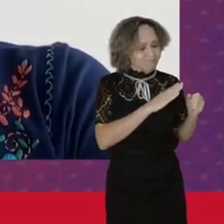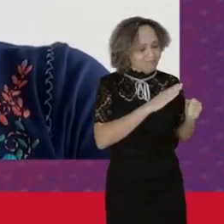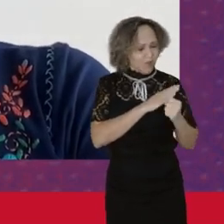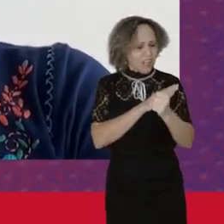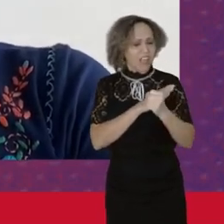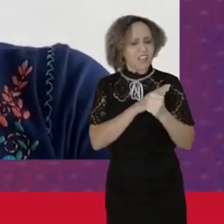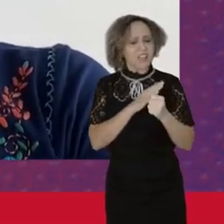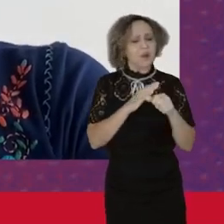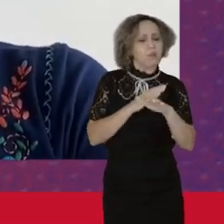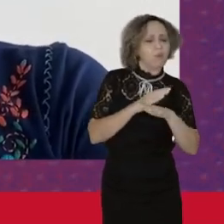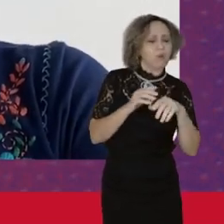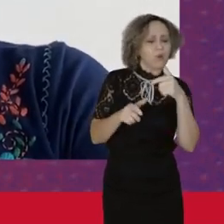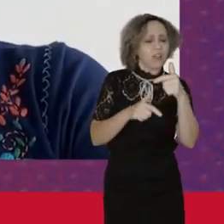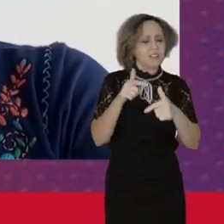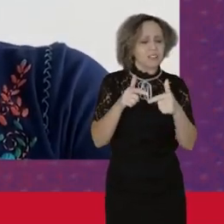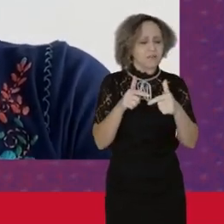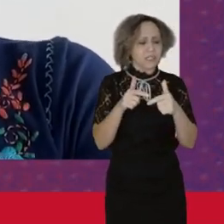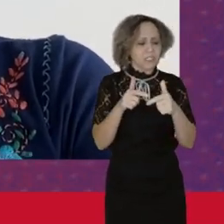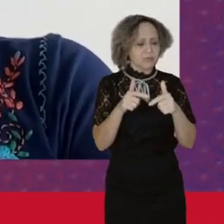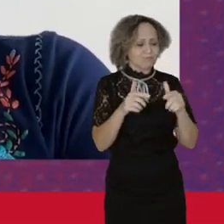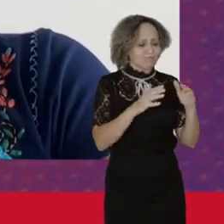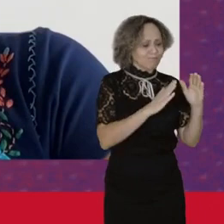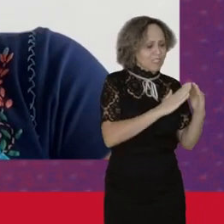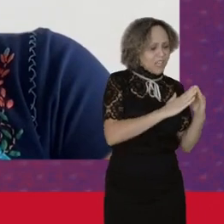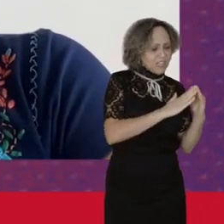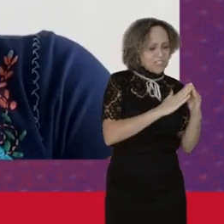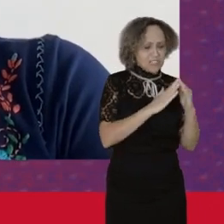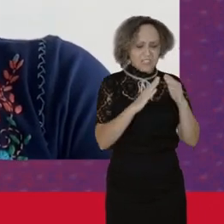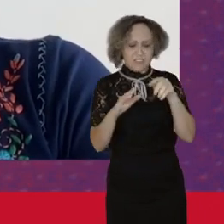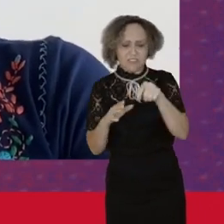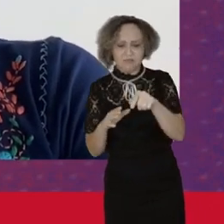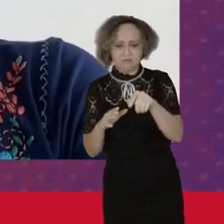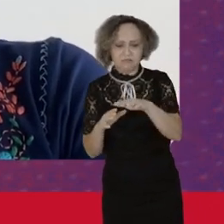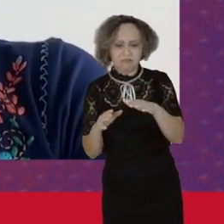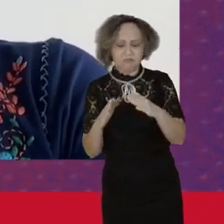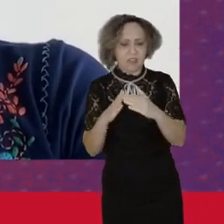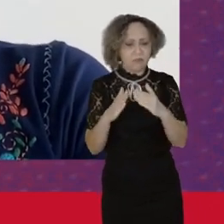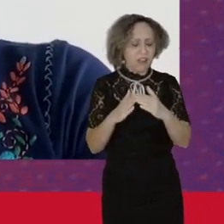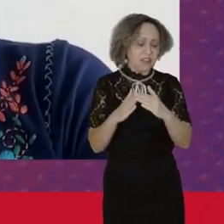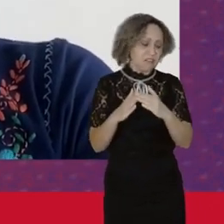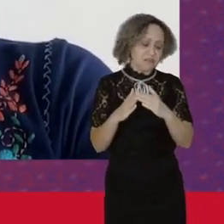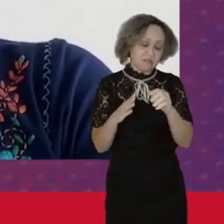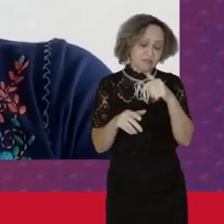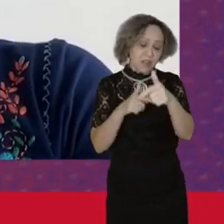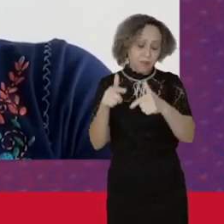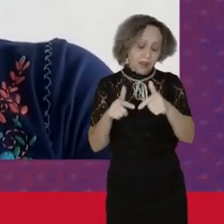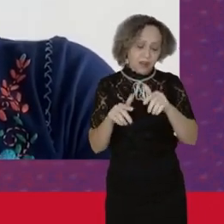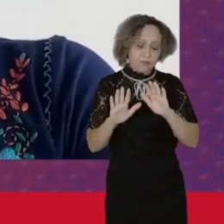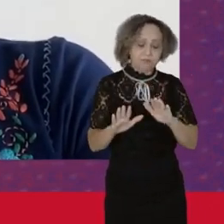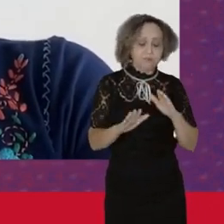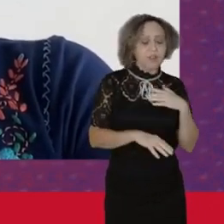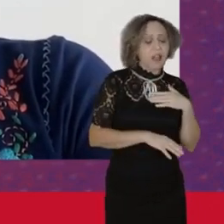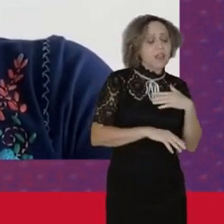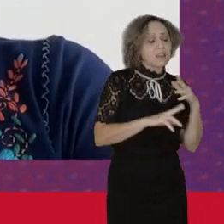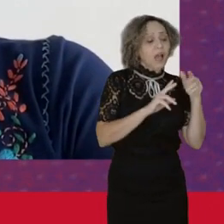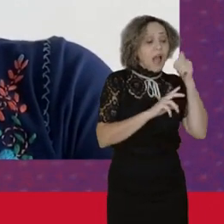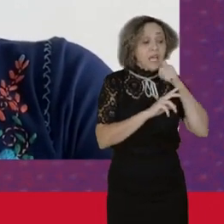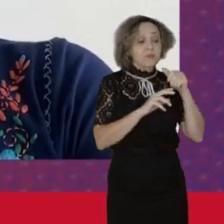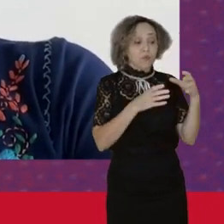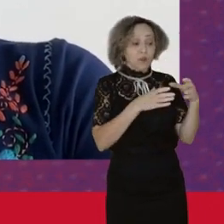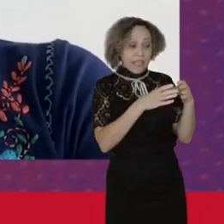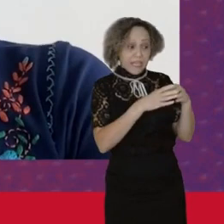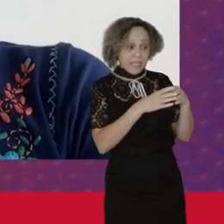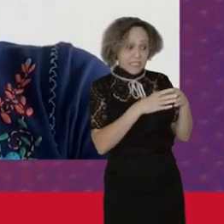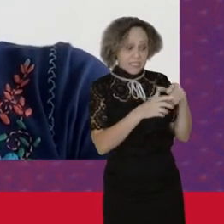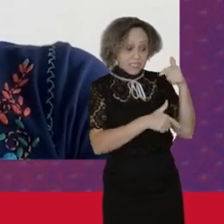bem delimitado esses dois espaços. No caso das mulheres do campo, das águas e das florestas, o trabalho